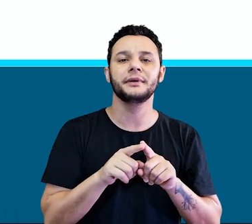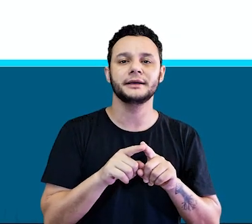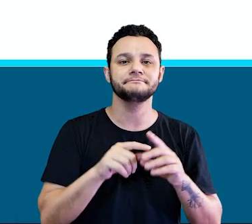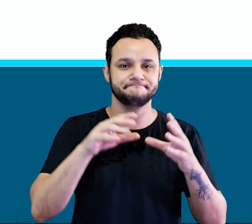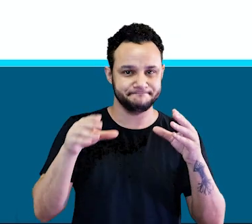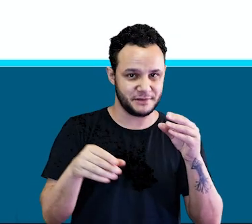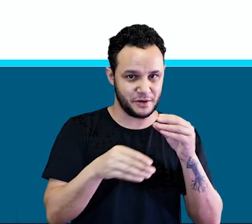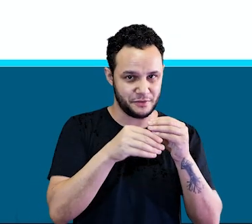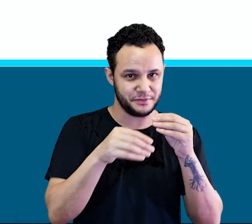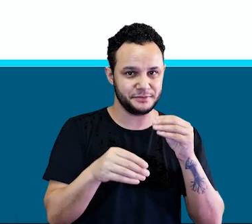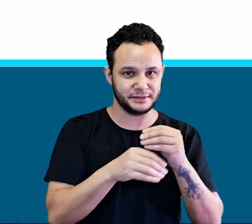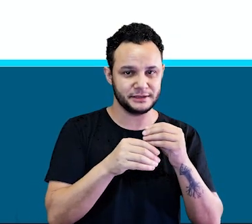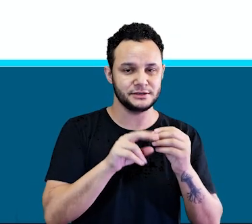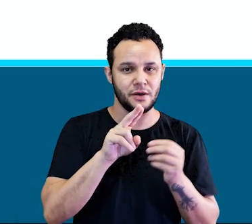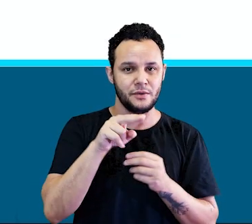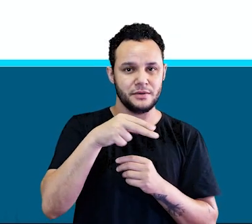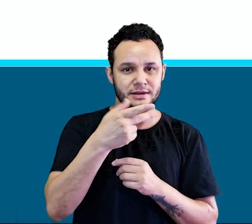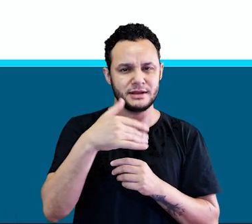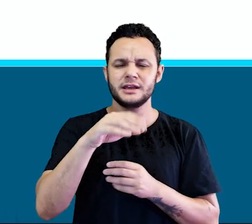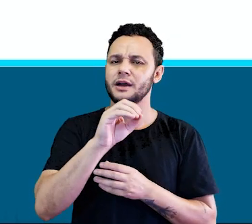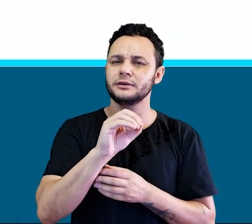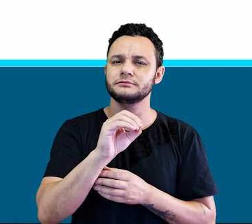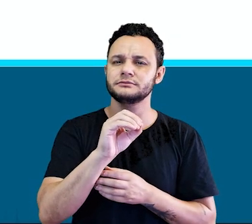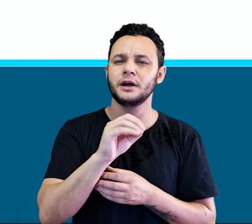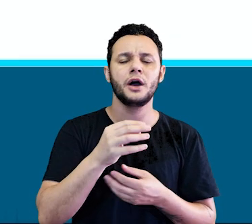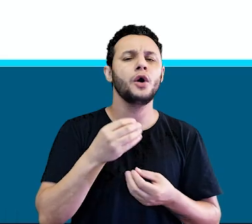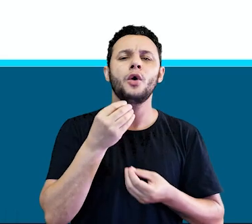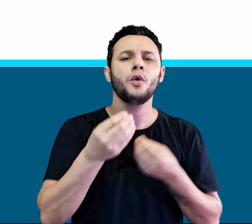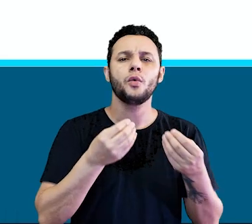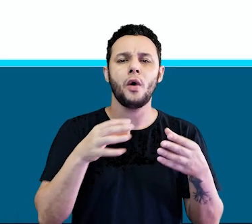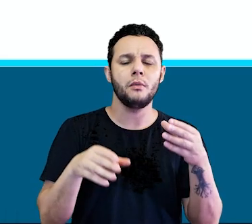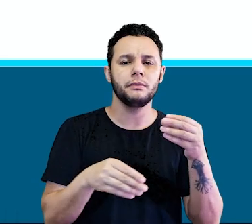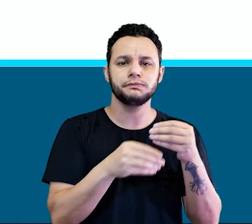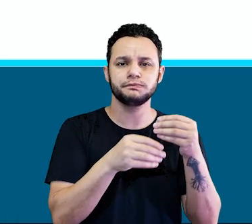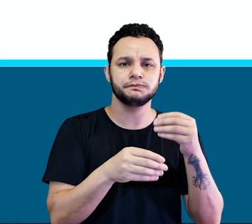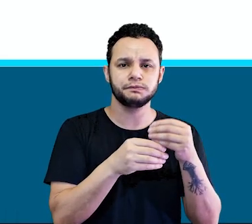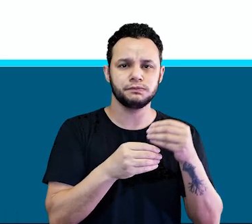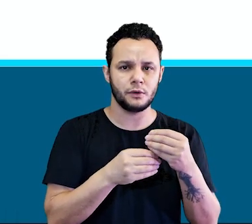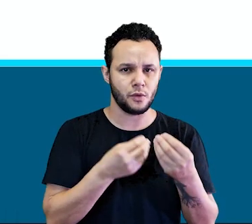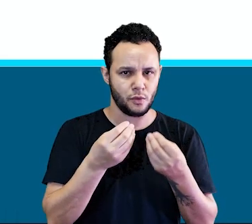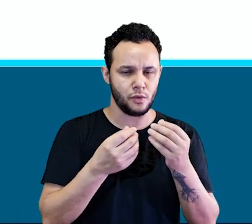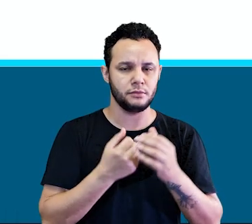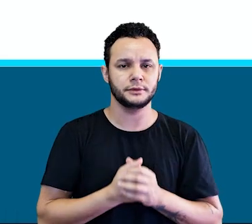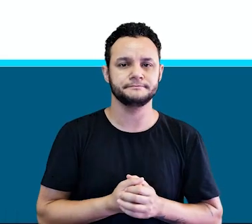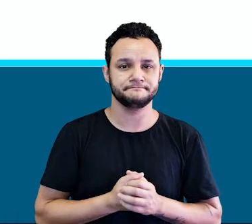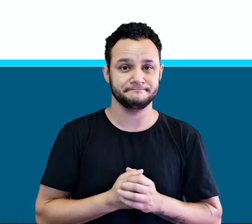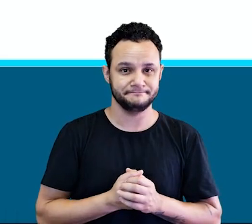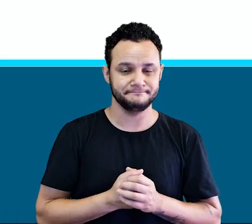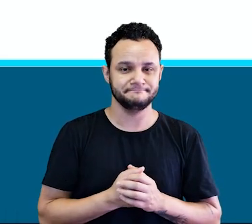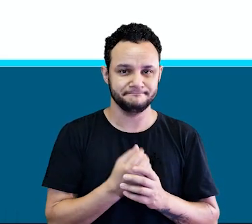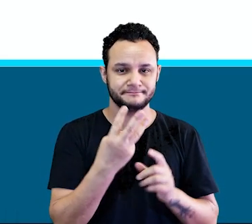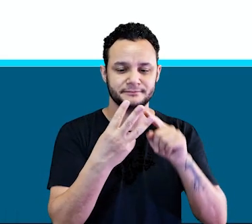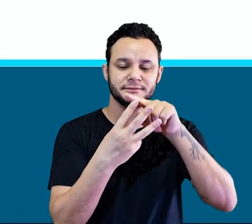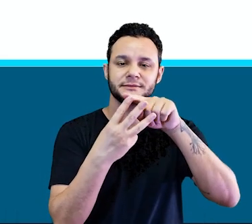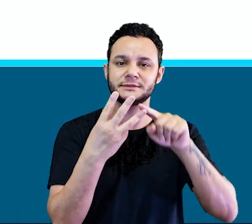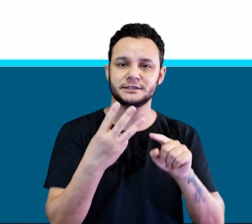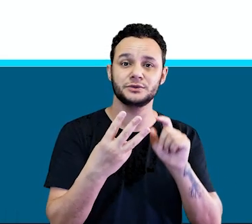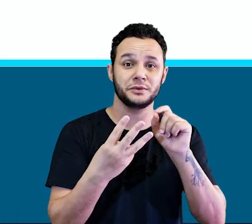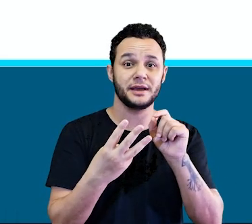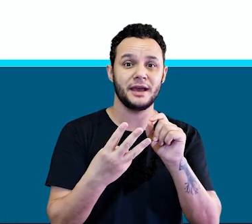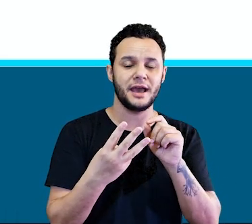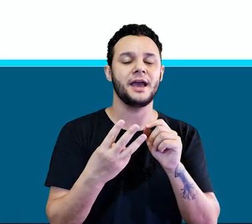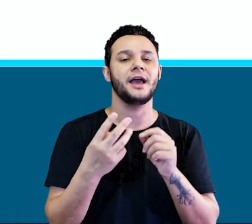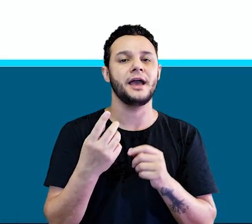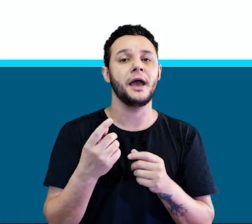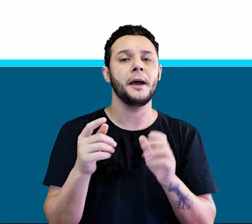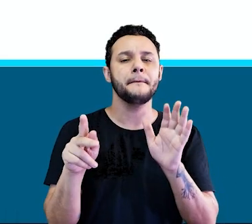gente tem a complementação da União, né? Como é que funciona essa complementação da União, então? A gente tem 3 modalidades. Uma